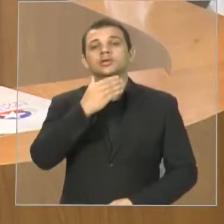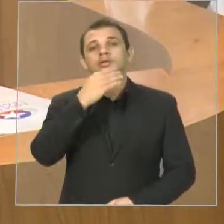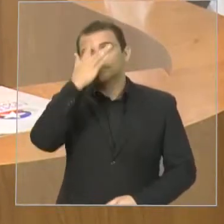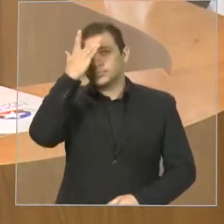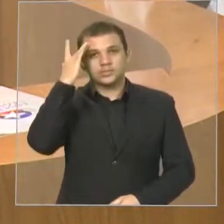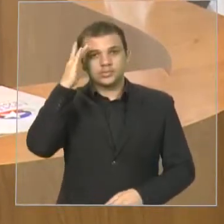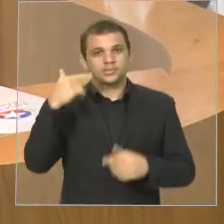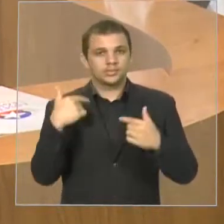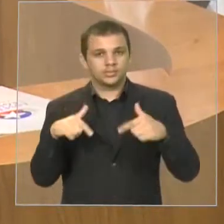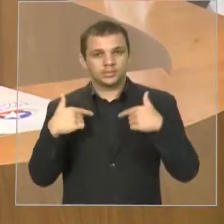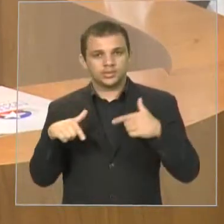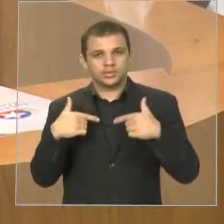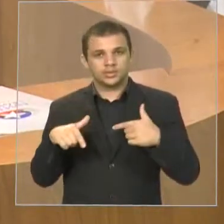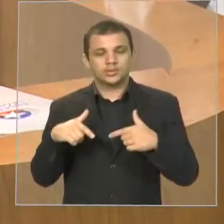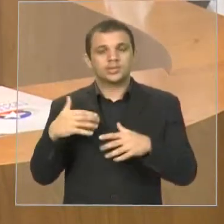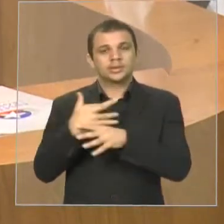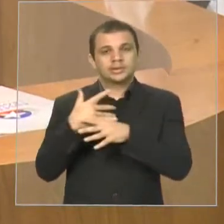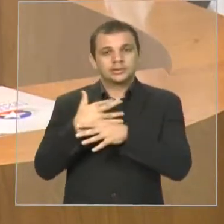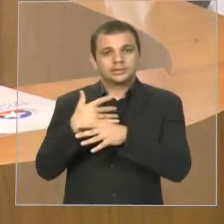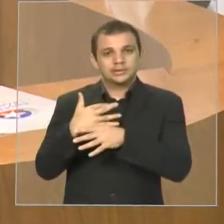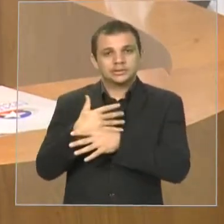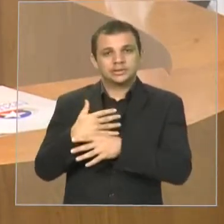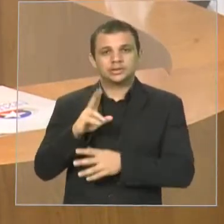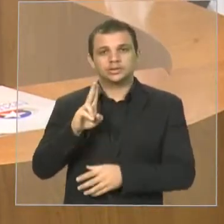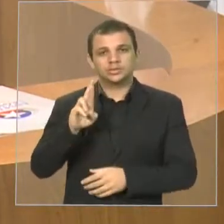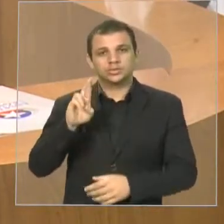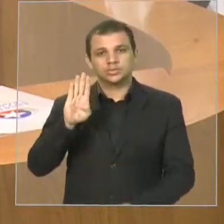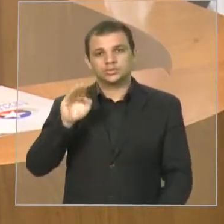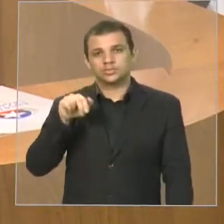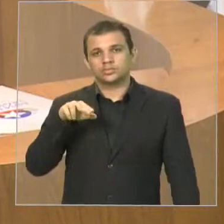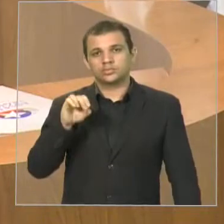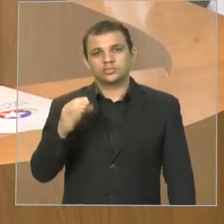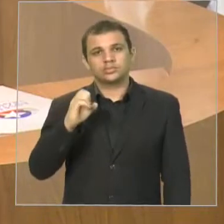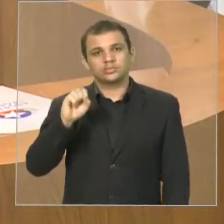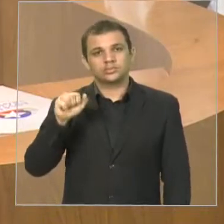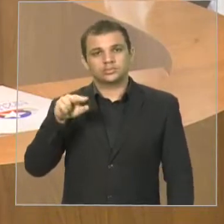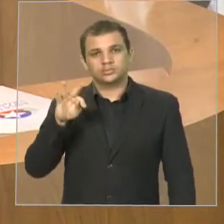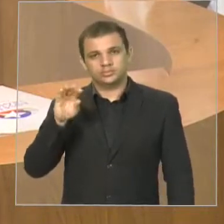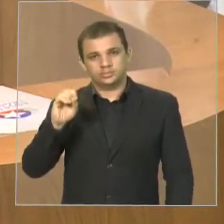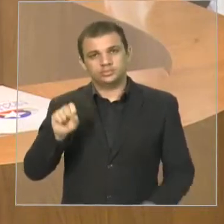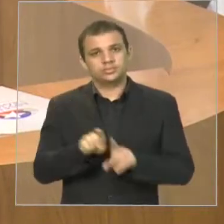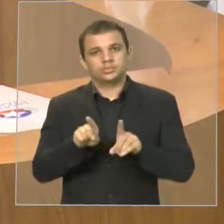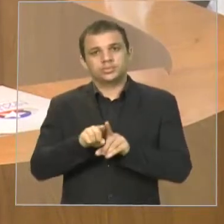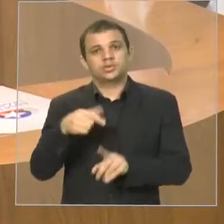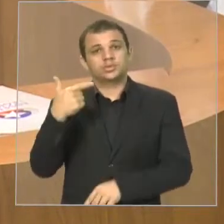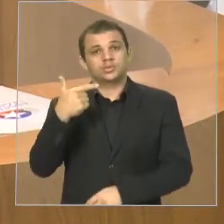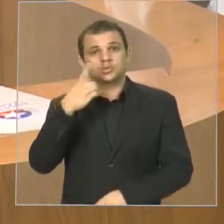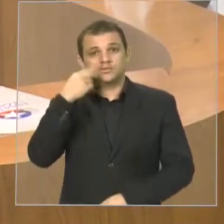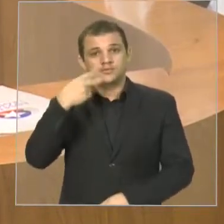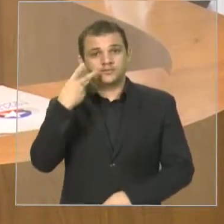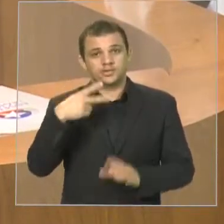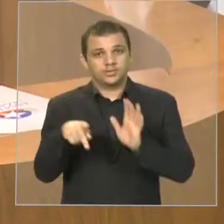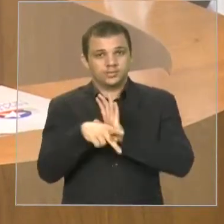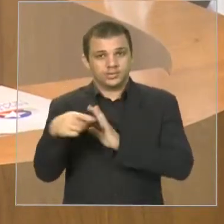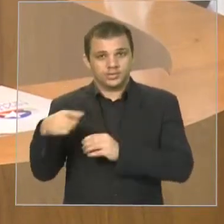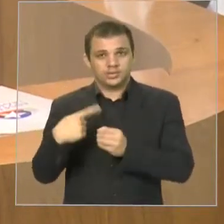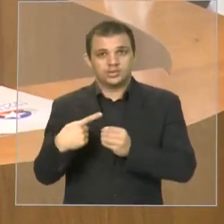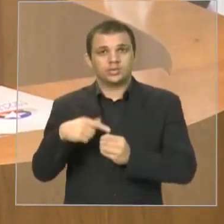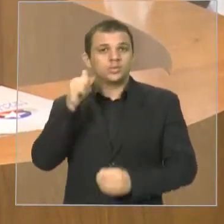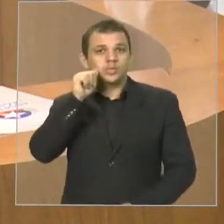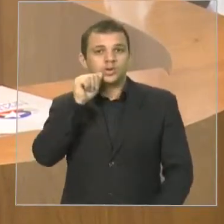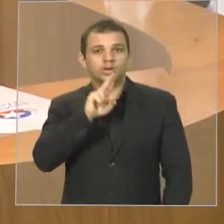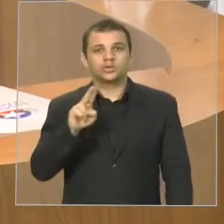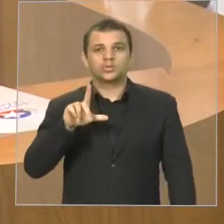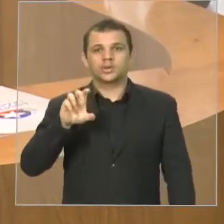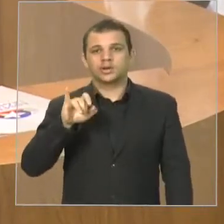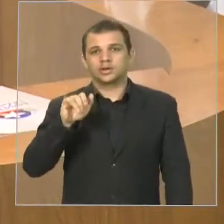servidores da cidade de Urbano Santos e mais os dois vereadores de Urbano Santos, que é a Leia Costureira e o senhor